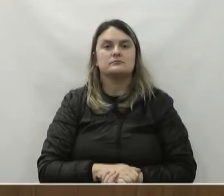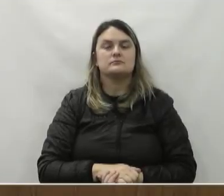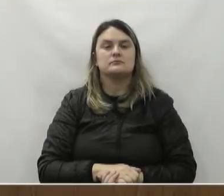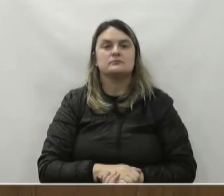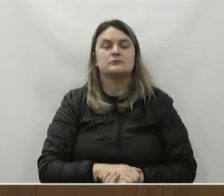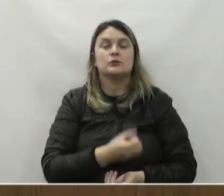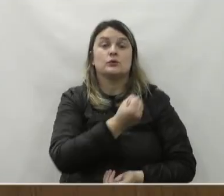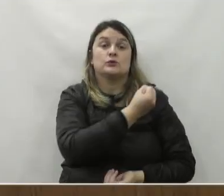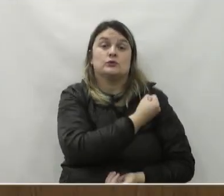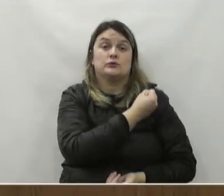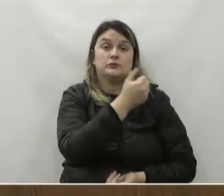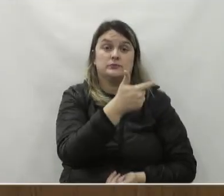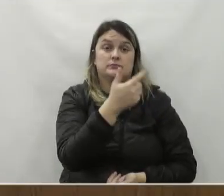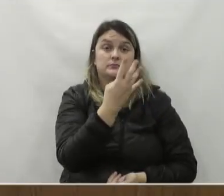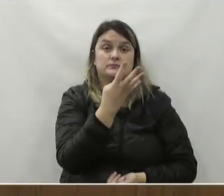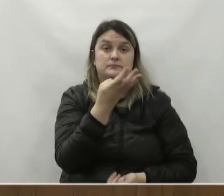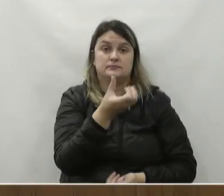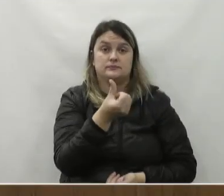Indicação número